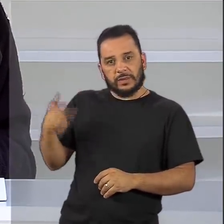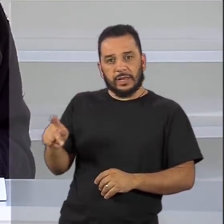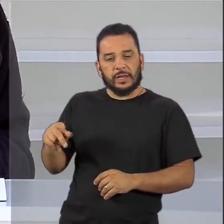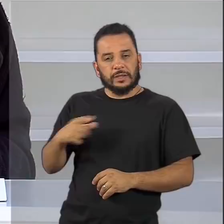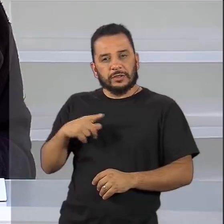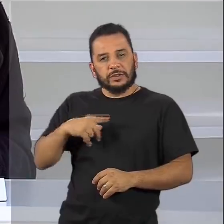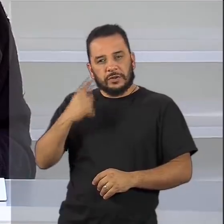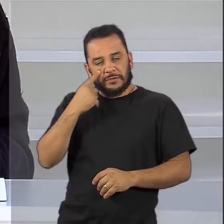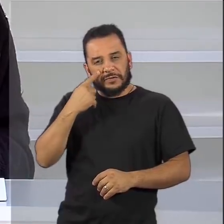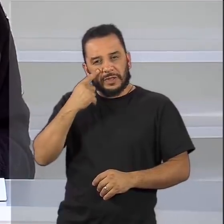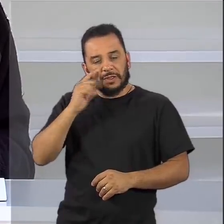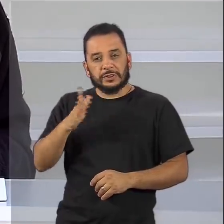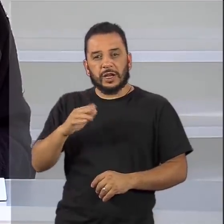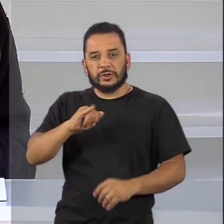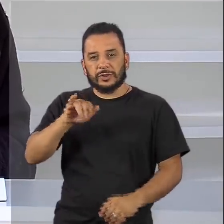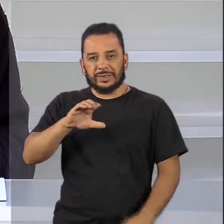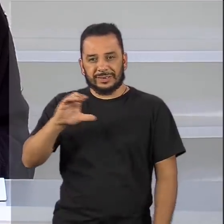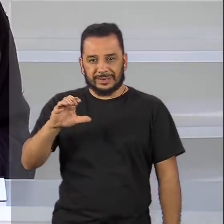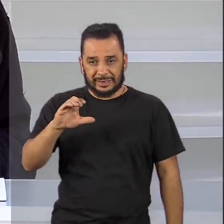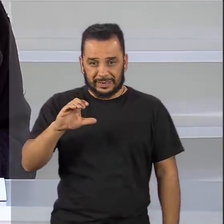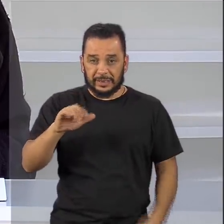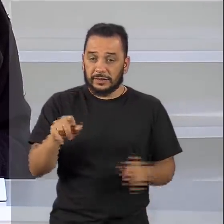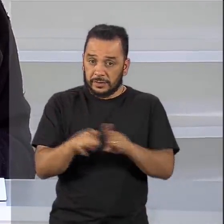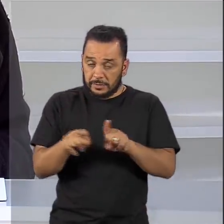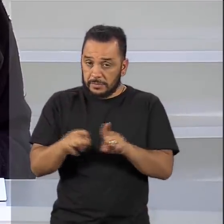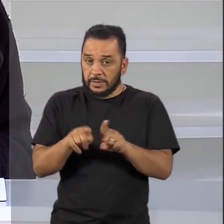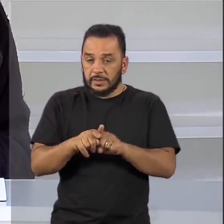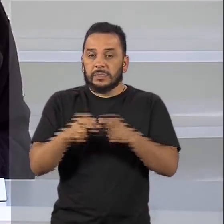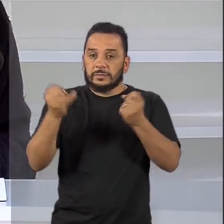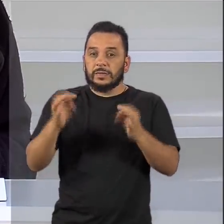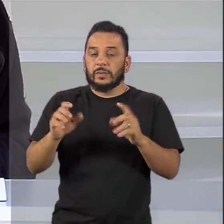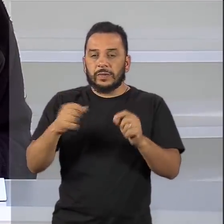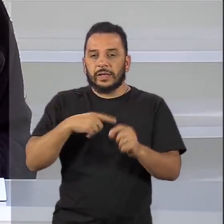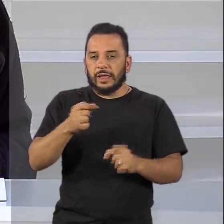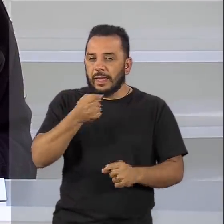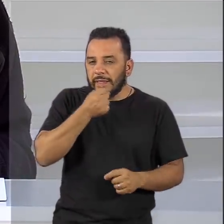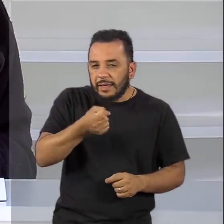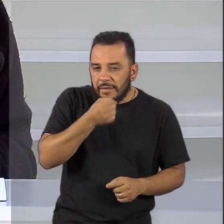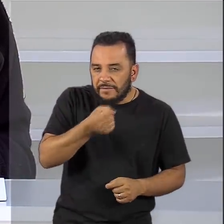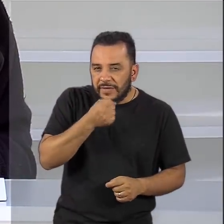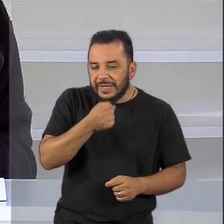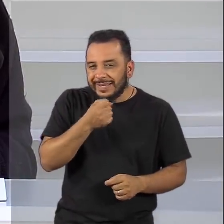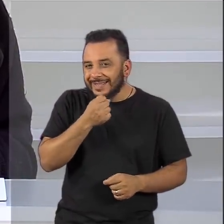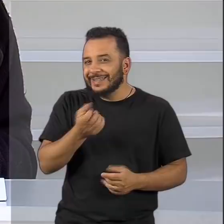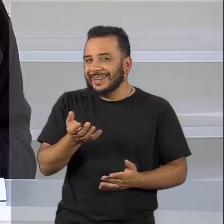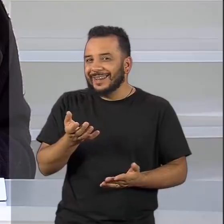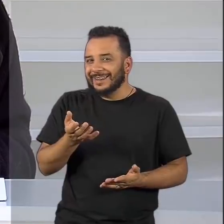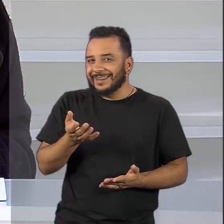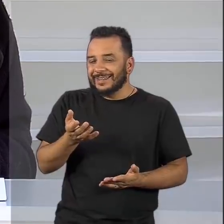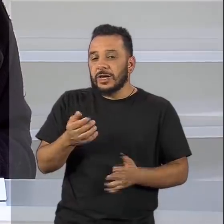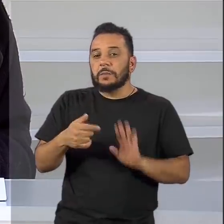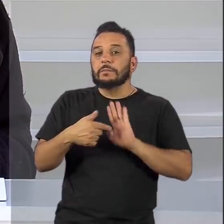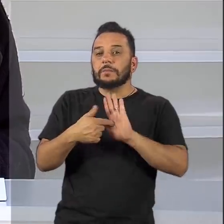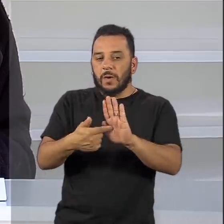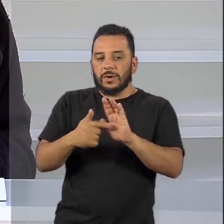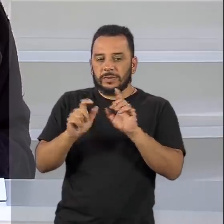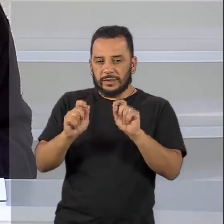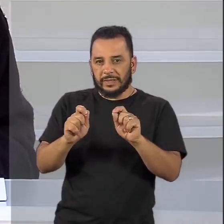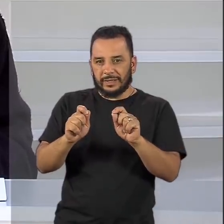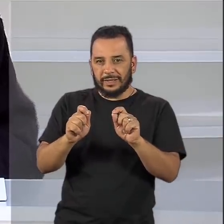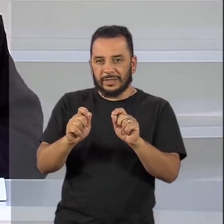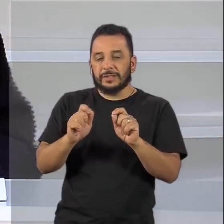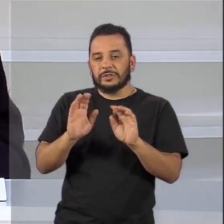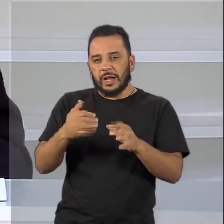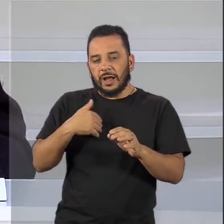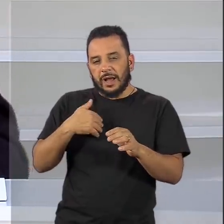vi uns pedaços aqui sobre ele, essa curta entrevista, esse curto trecho da entrevista, mostra bem quem era